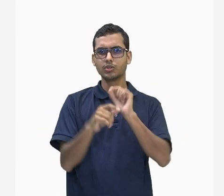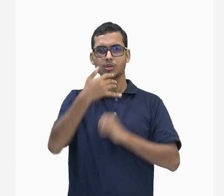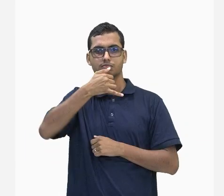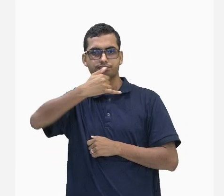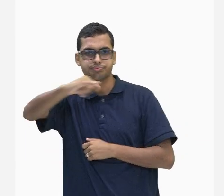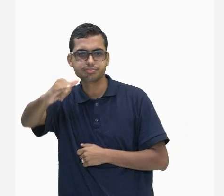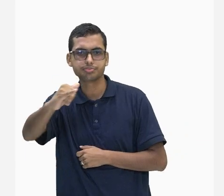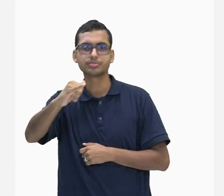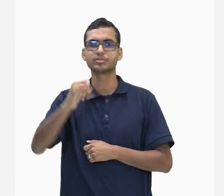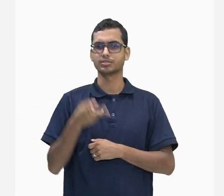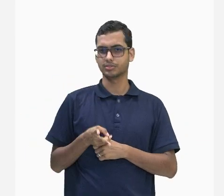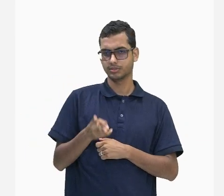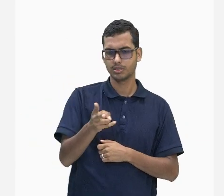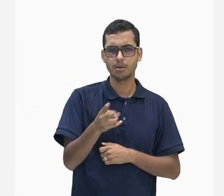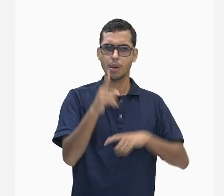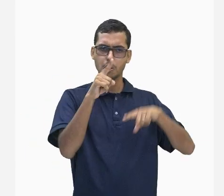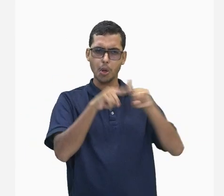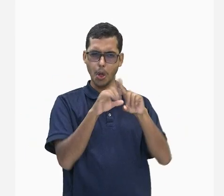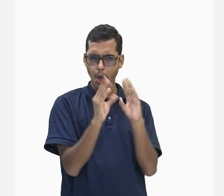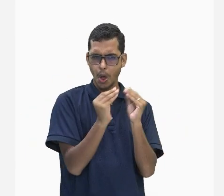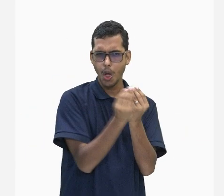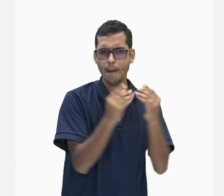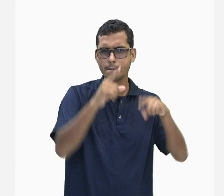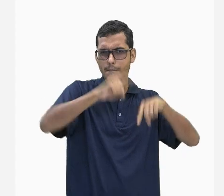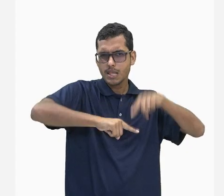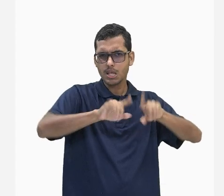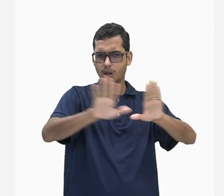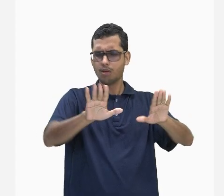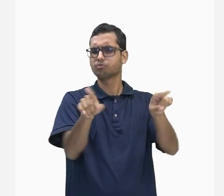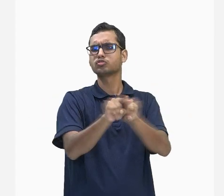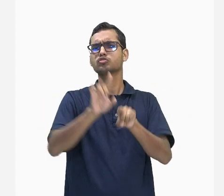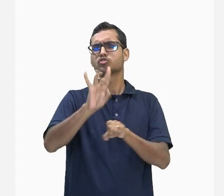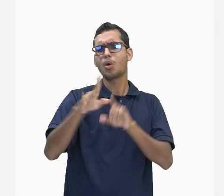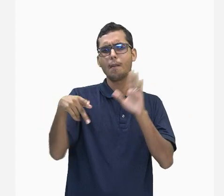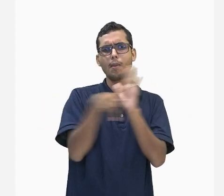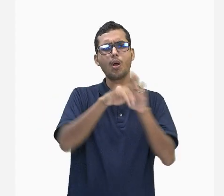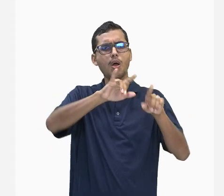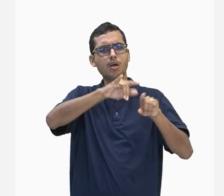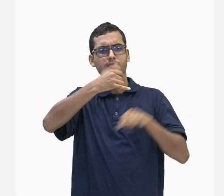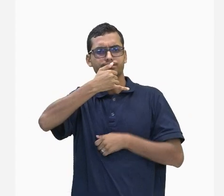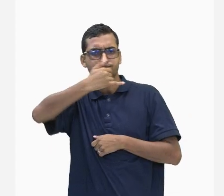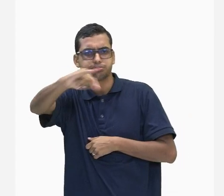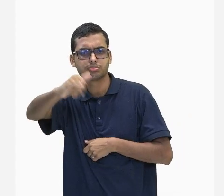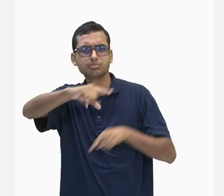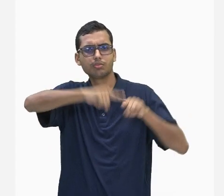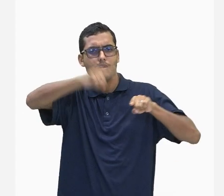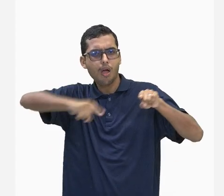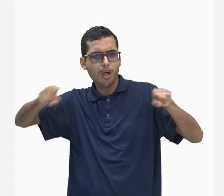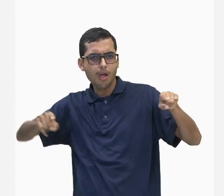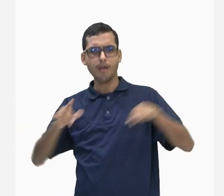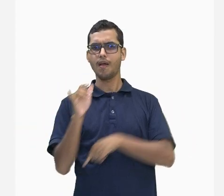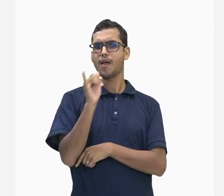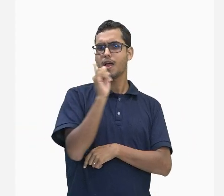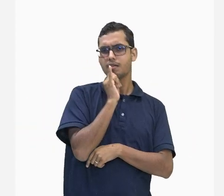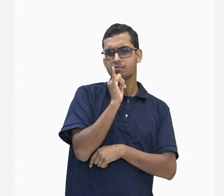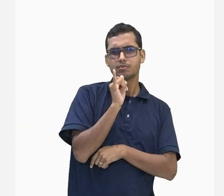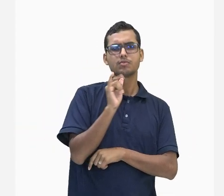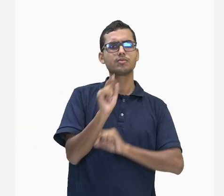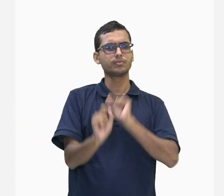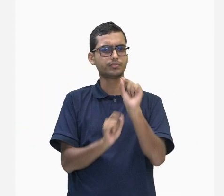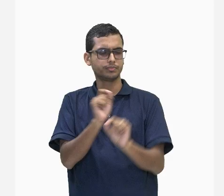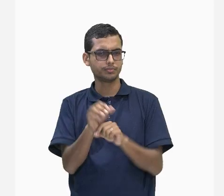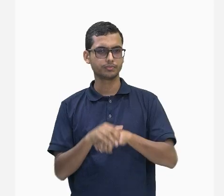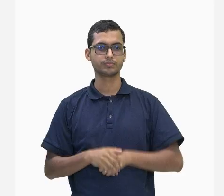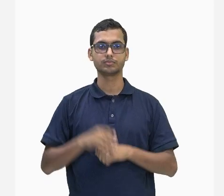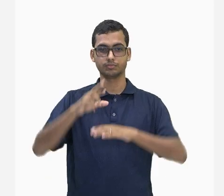energia sem transportar matéria, podendo se propagar tanto no vácuo quanto em meio material. Exemplo de ondas eletromagnéticas